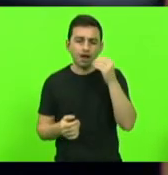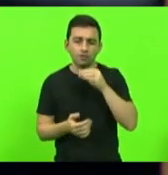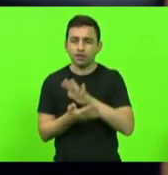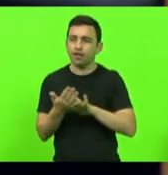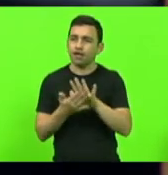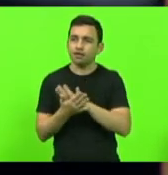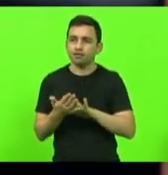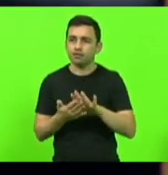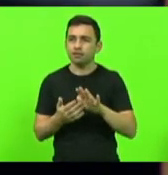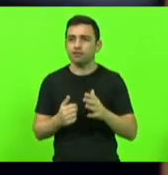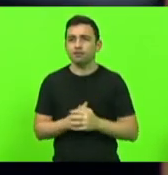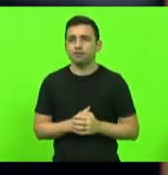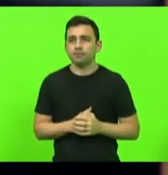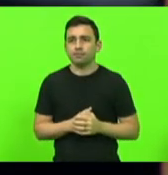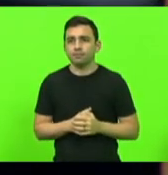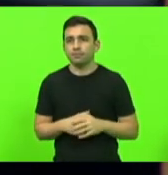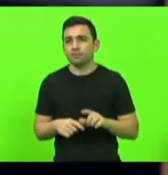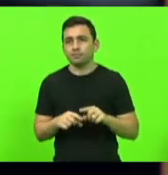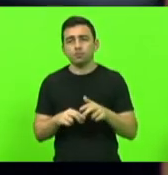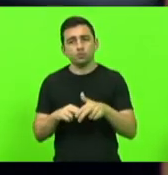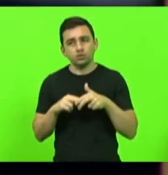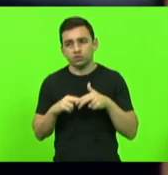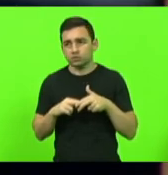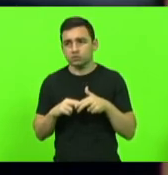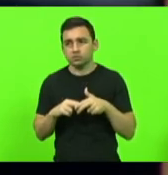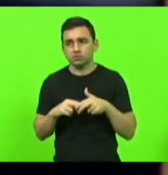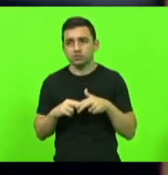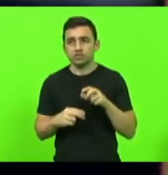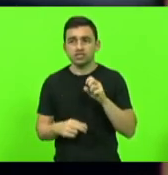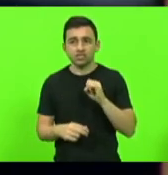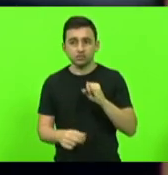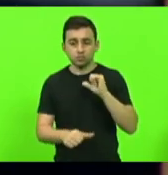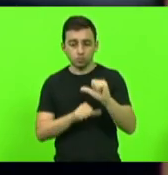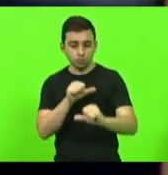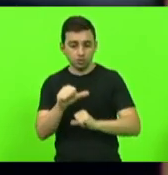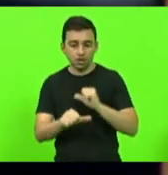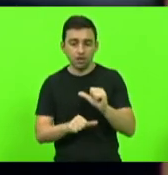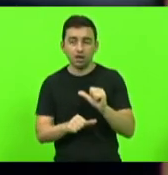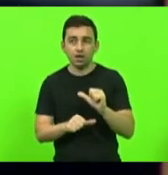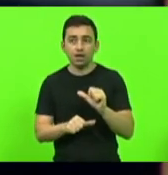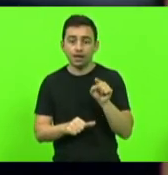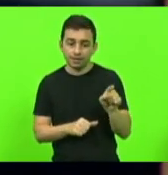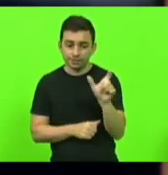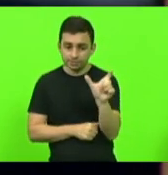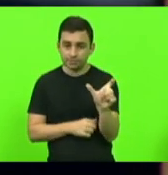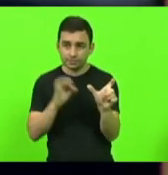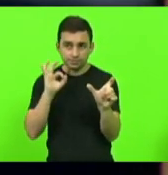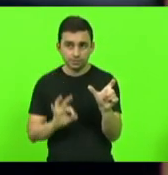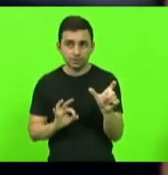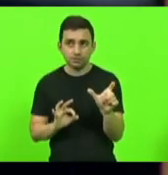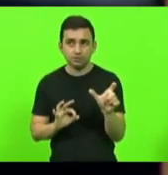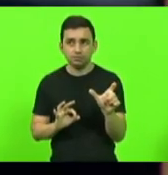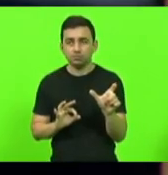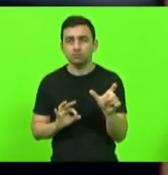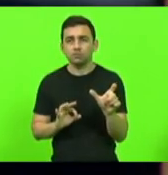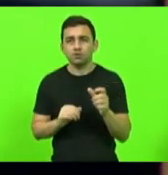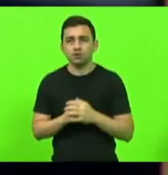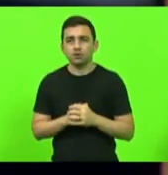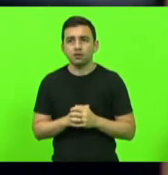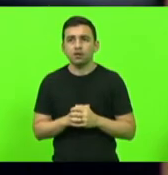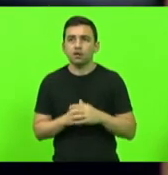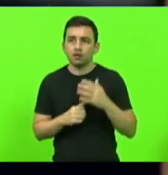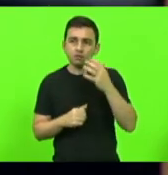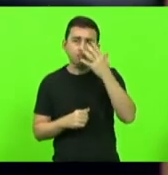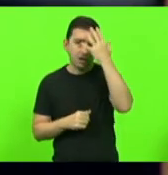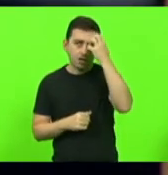vulnerável. Por isso, não há porque se mudar o termo, ele está correto e, consequentemente, deputado